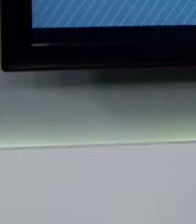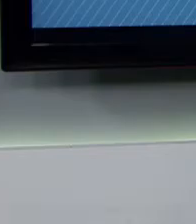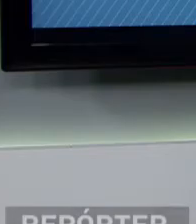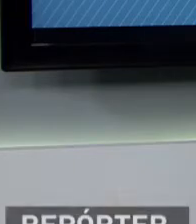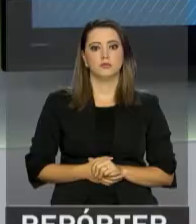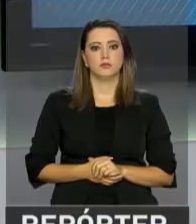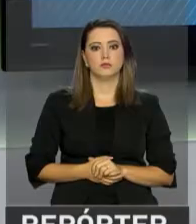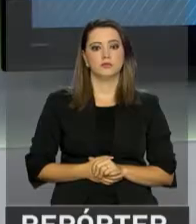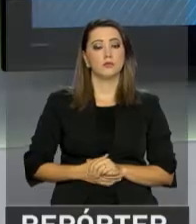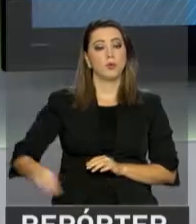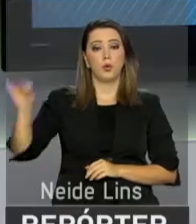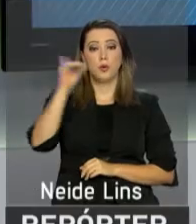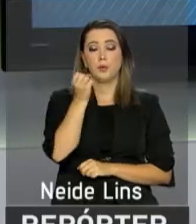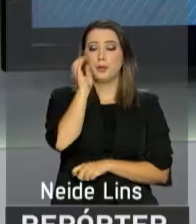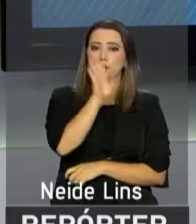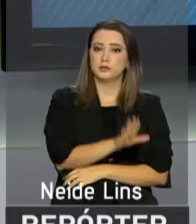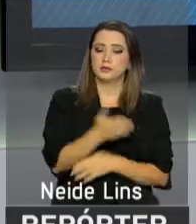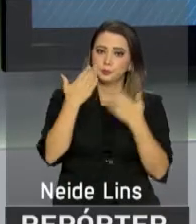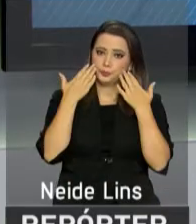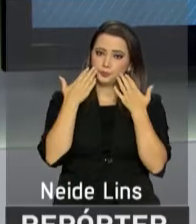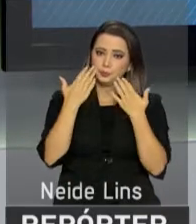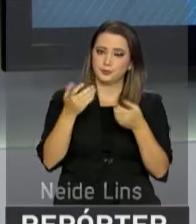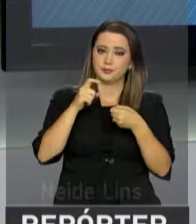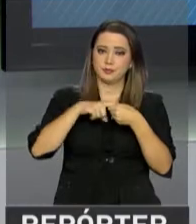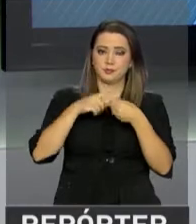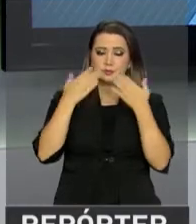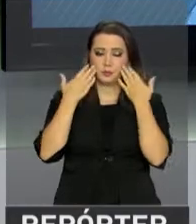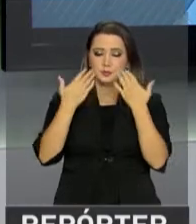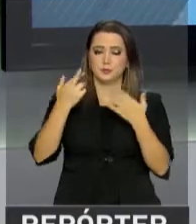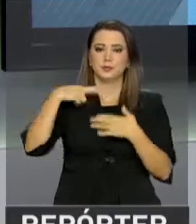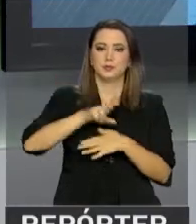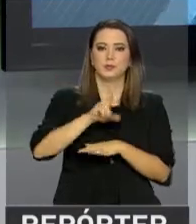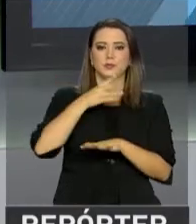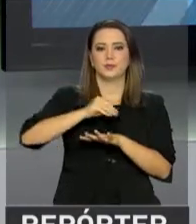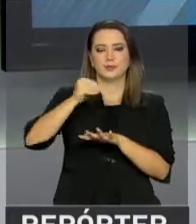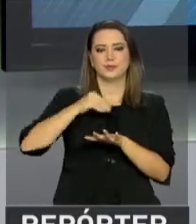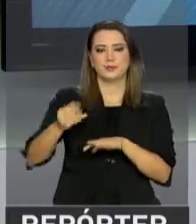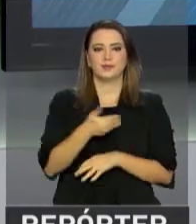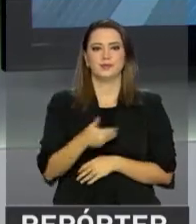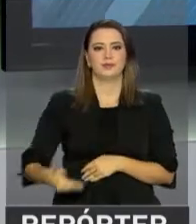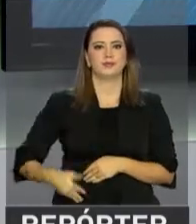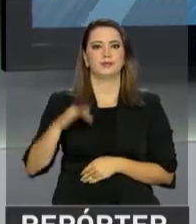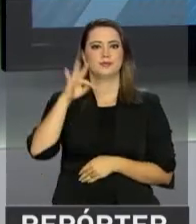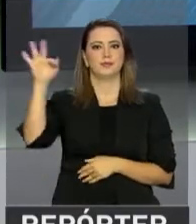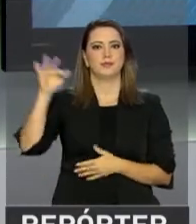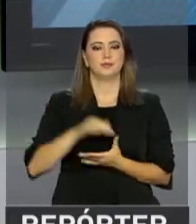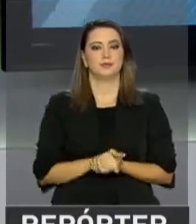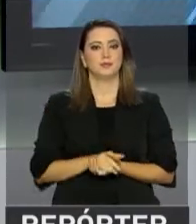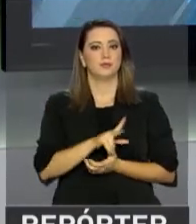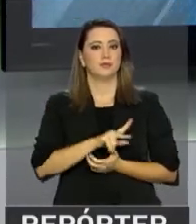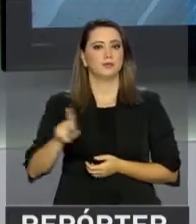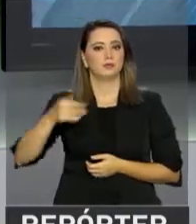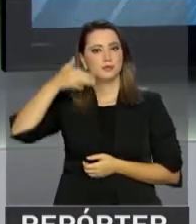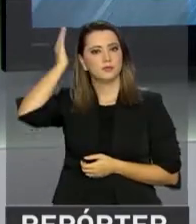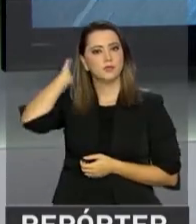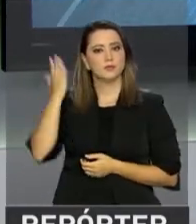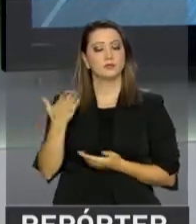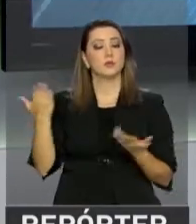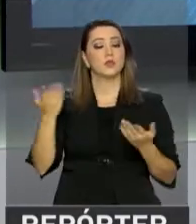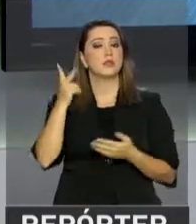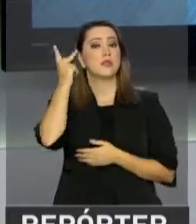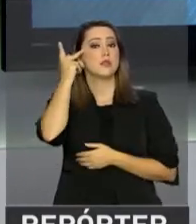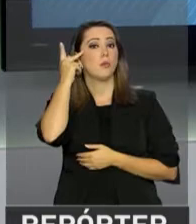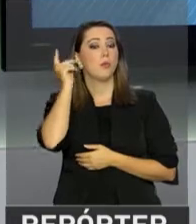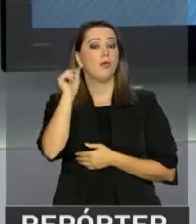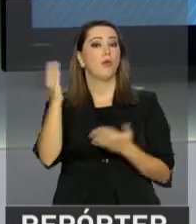olá boa tarde estamos de volta com o repórter nbr as notícias do governo federal o presidente michel temer está em